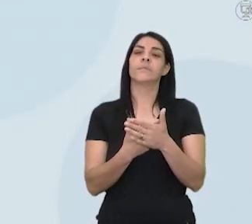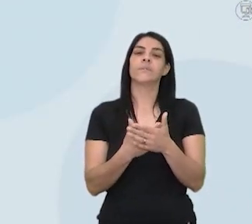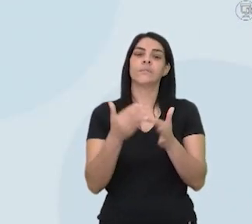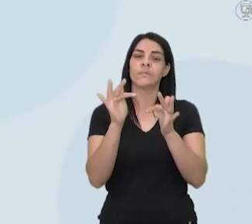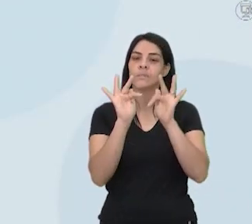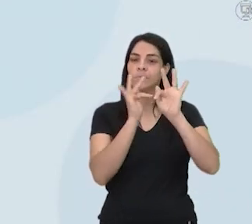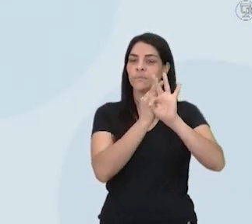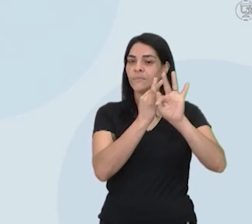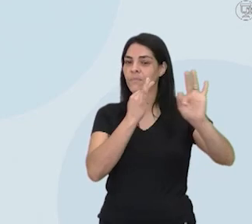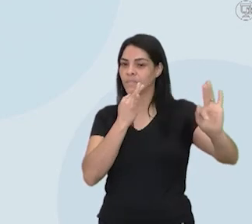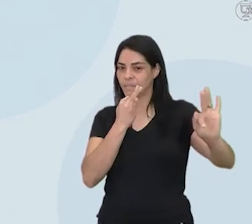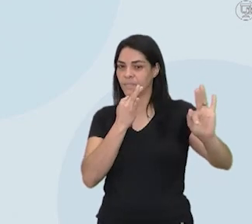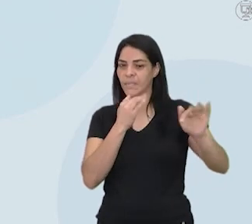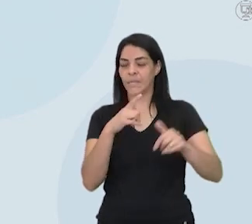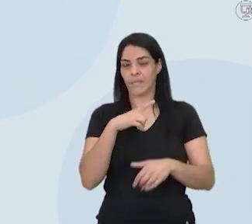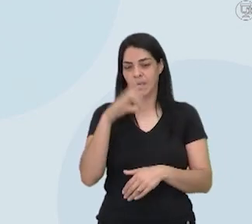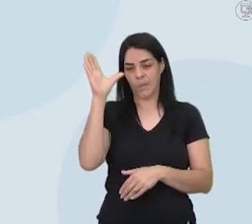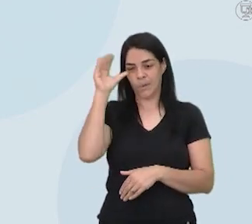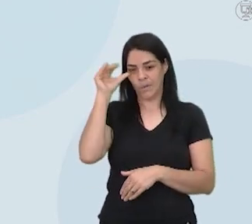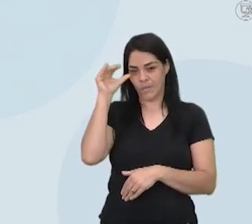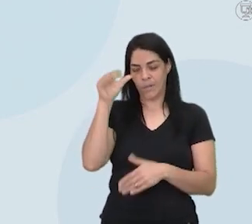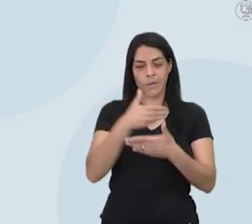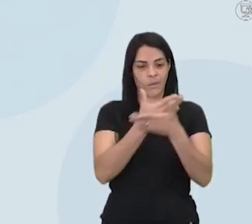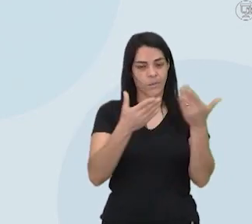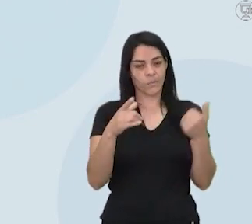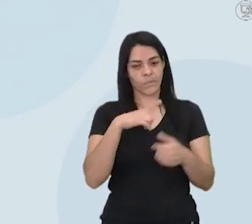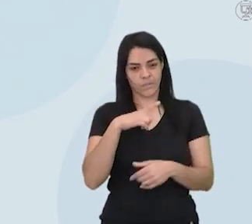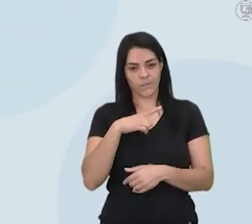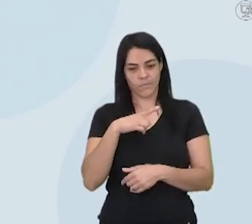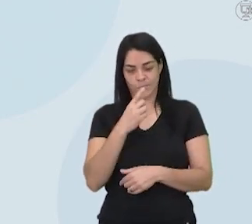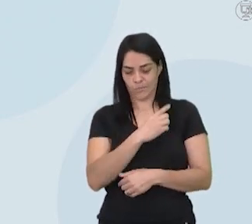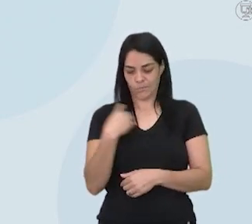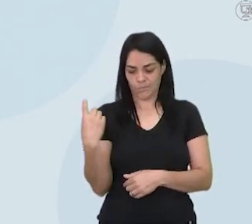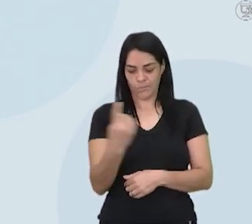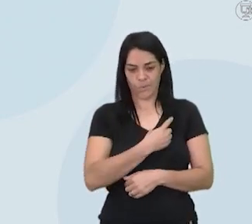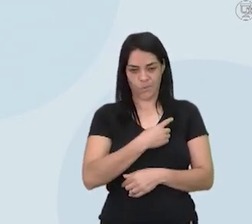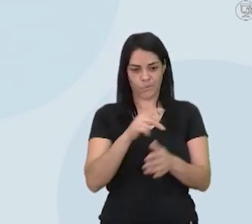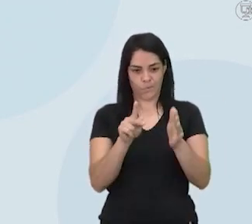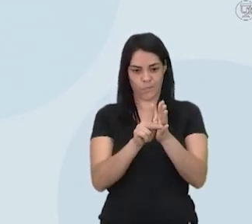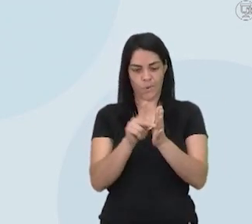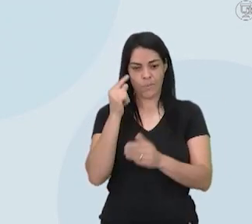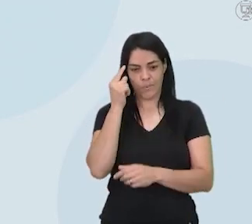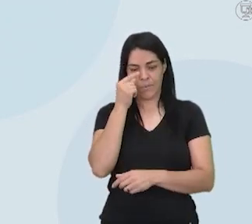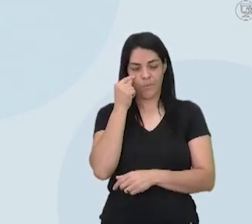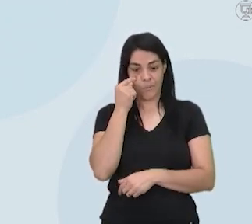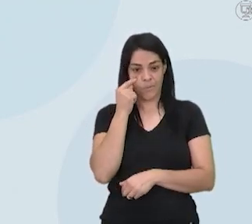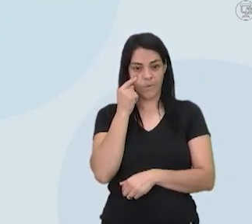gente tem aí o nosso olho, né? A gente tem aí